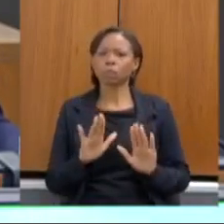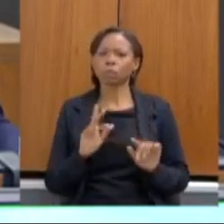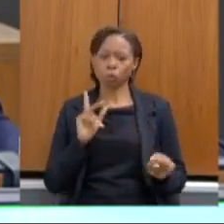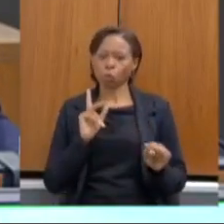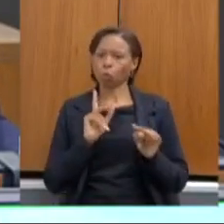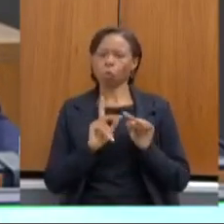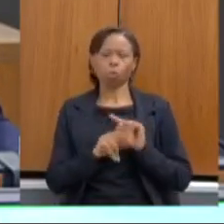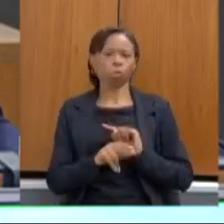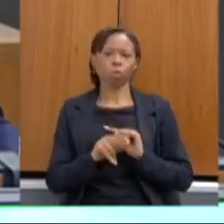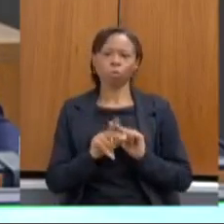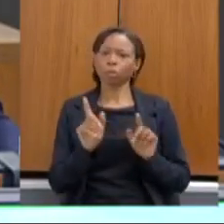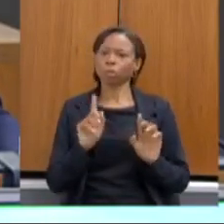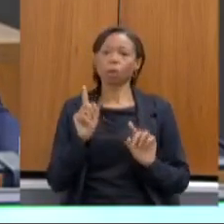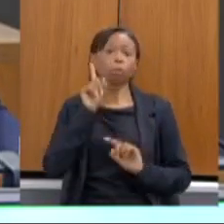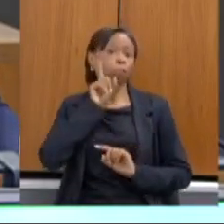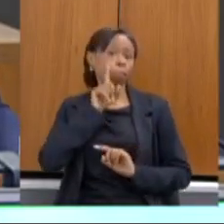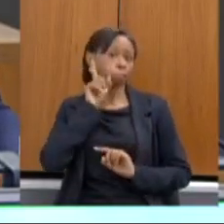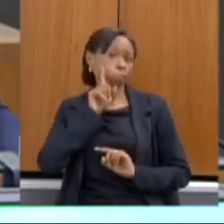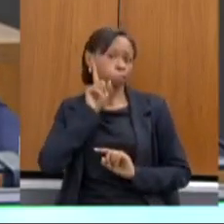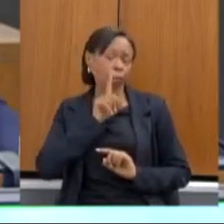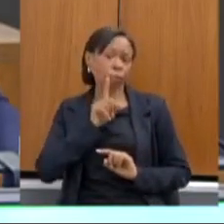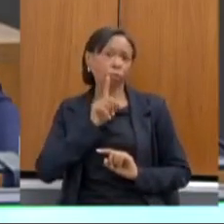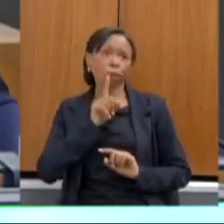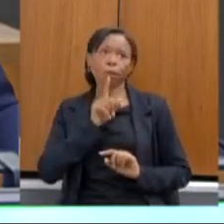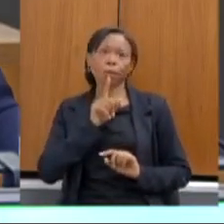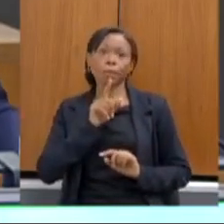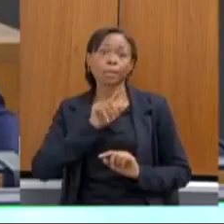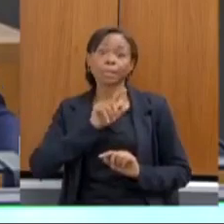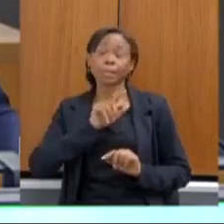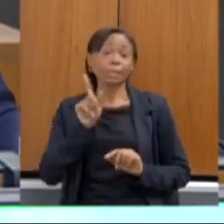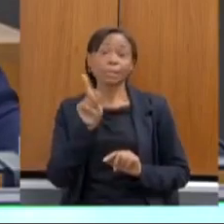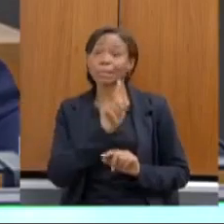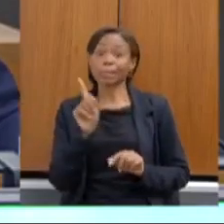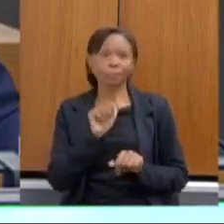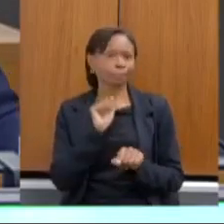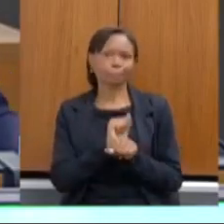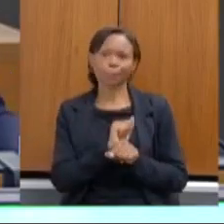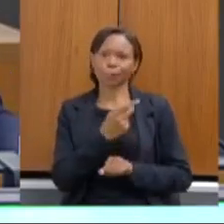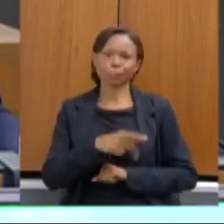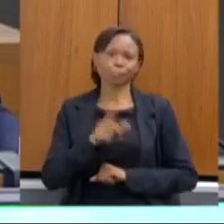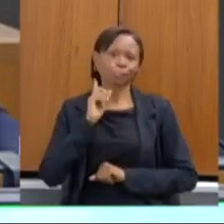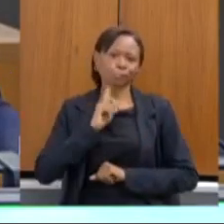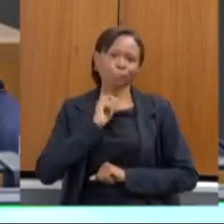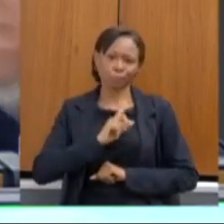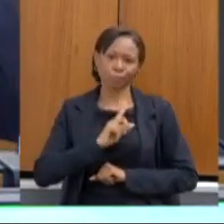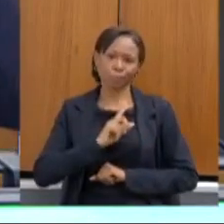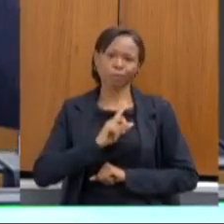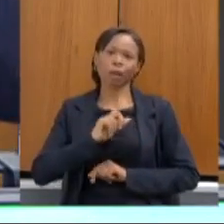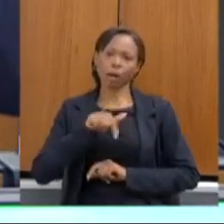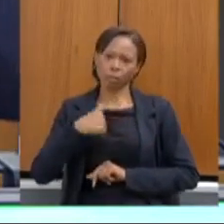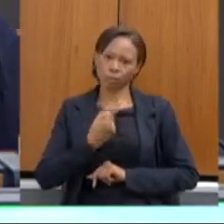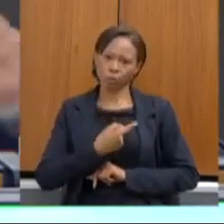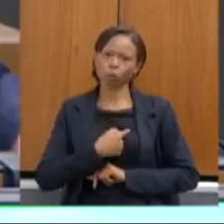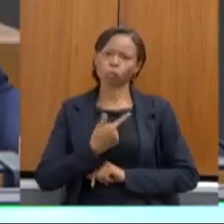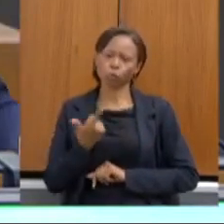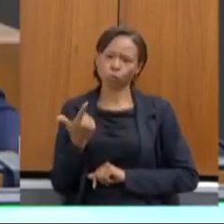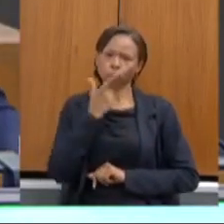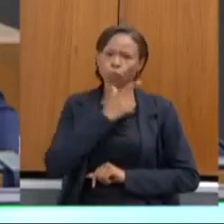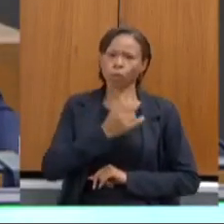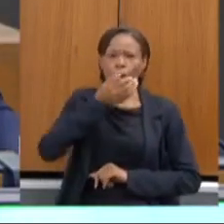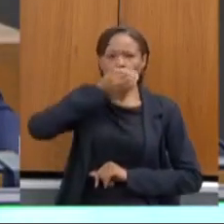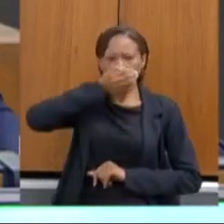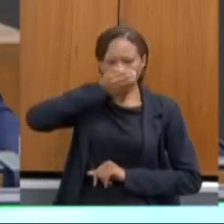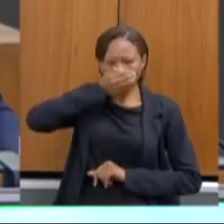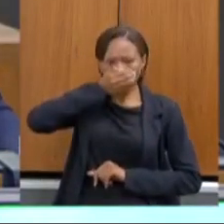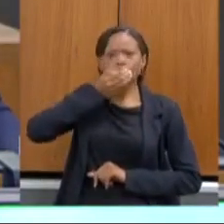Por parte dos Estados Unidos e interceptar esses respiradores para Minas Gerais isso foi muito importante